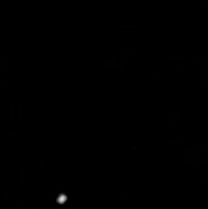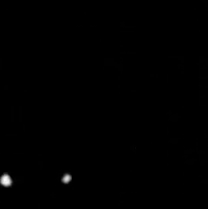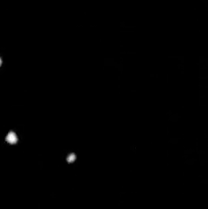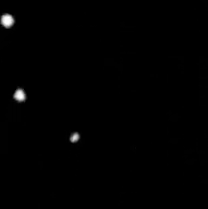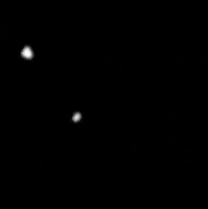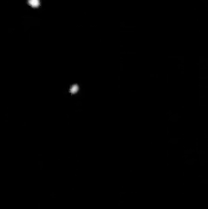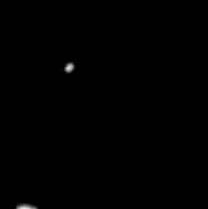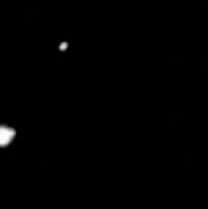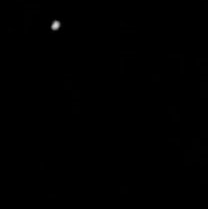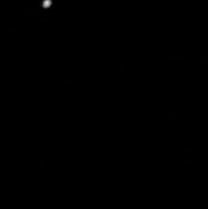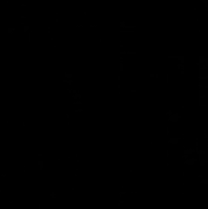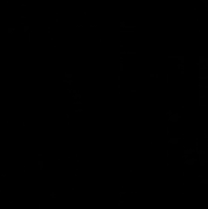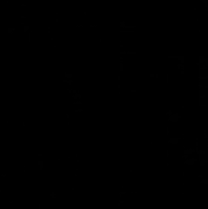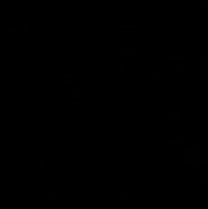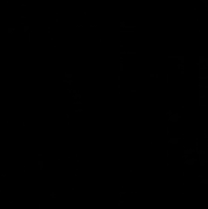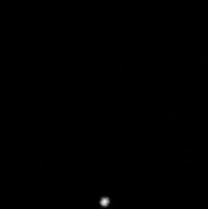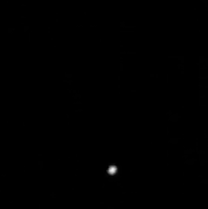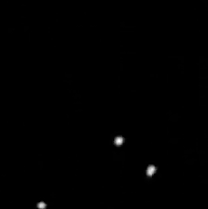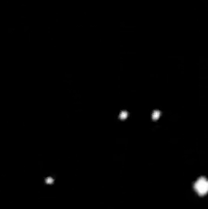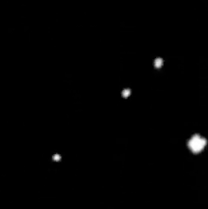E aí